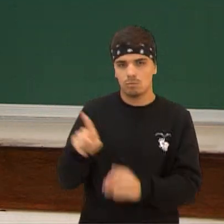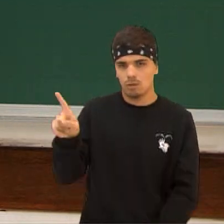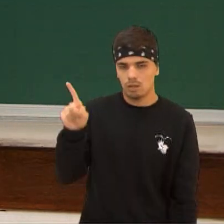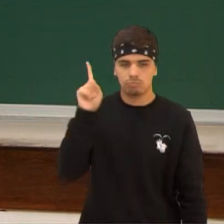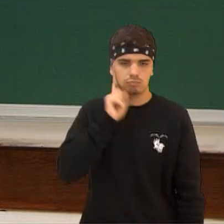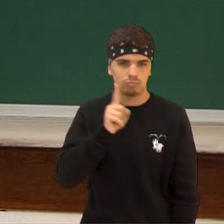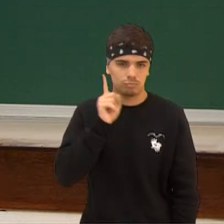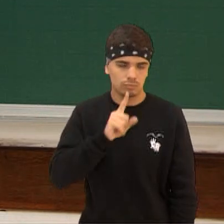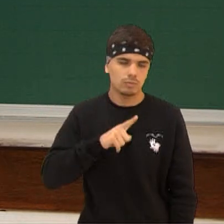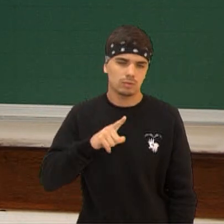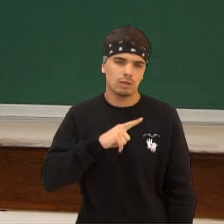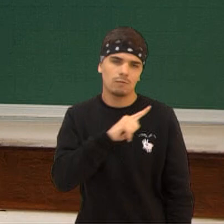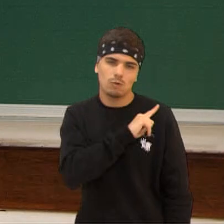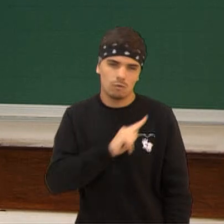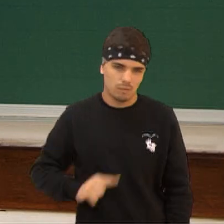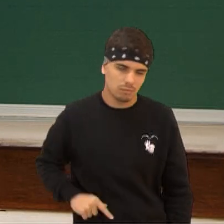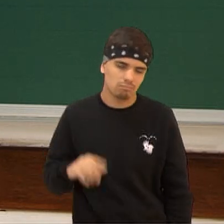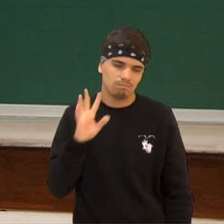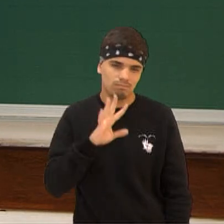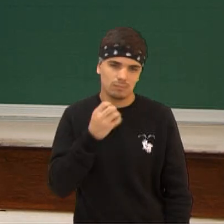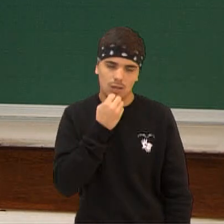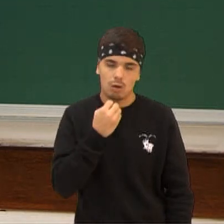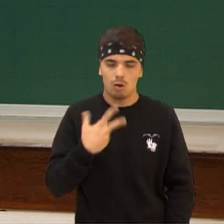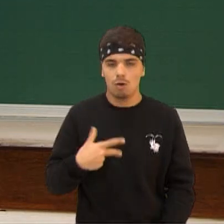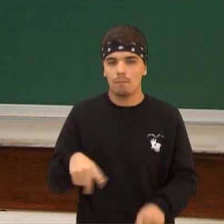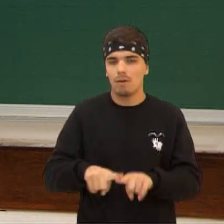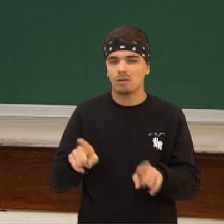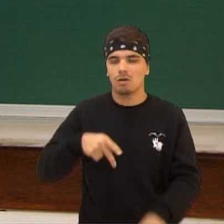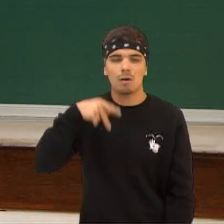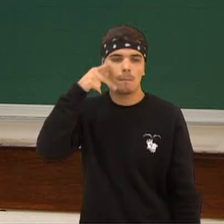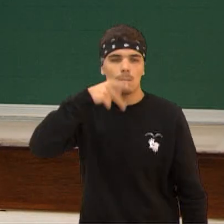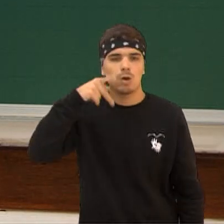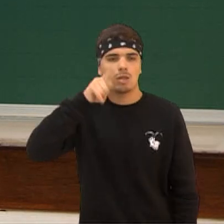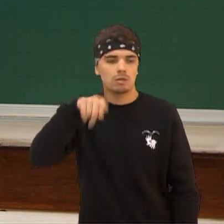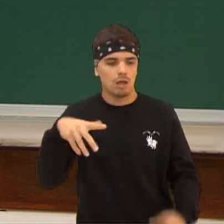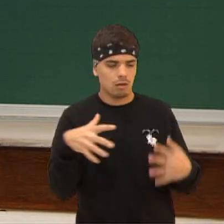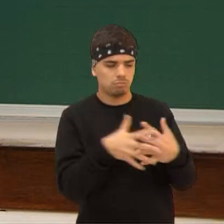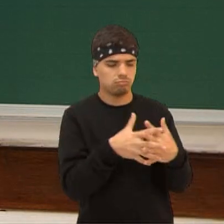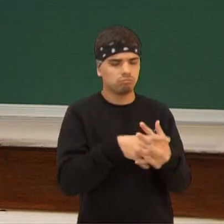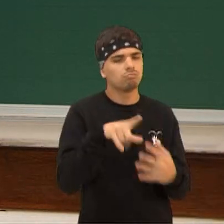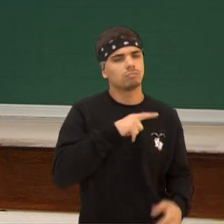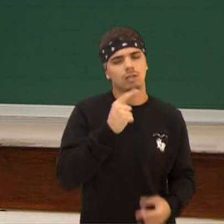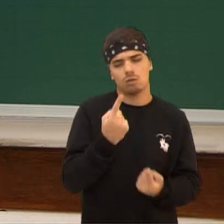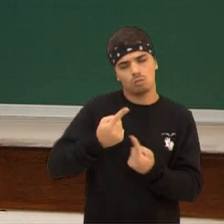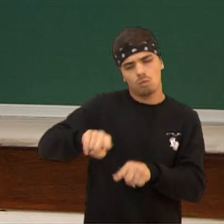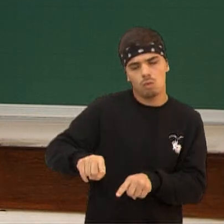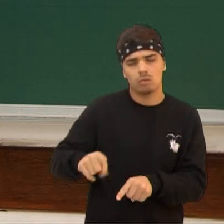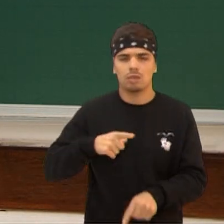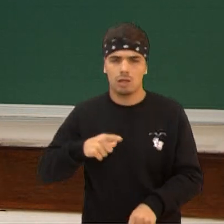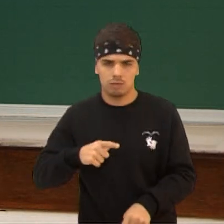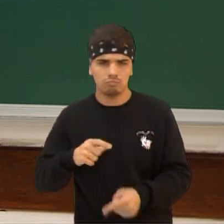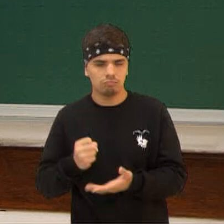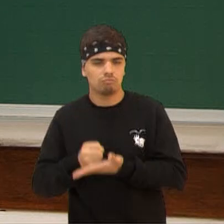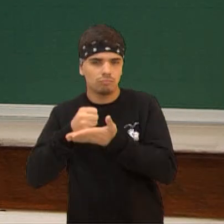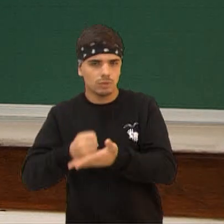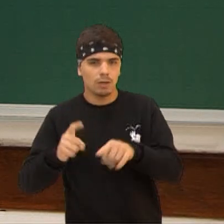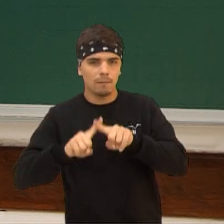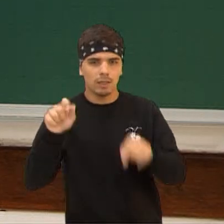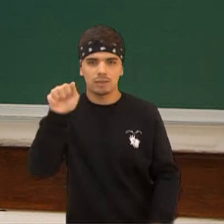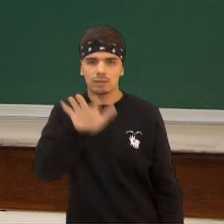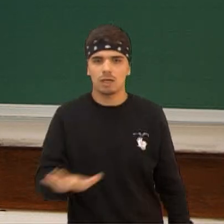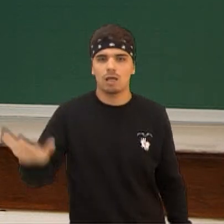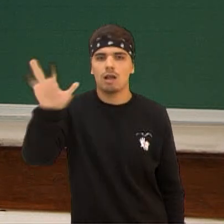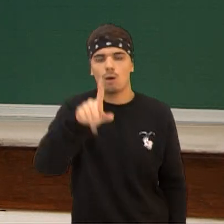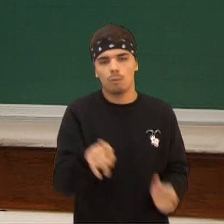fantástico. Claro que quando se fala em política, é uma coisa muito complicada, porque tem uns que são contra, tem uns que são a favor, mas, no geral, na